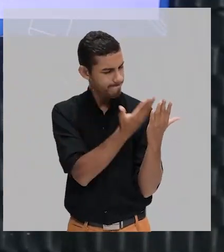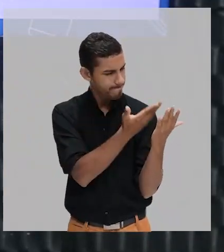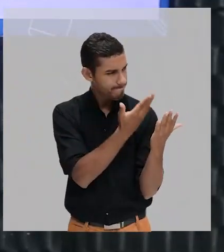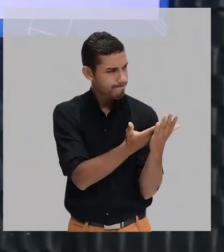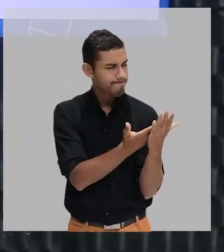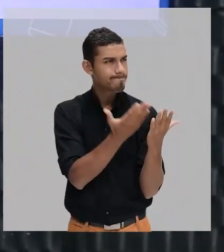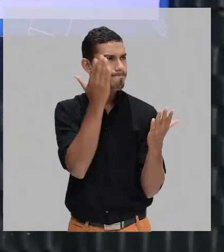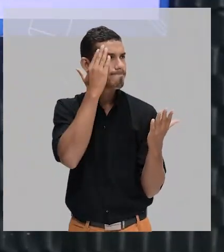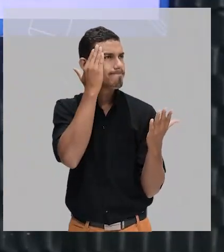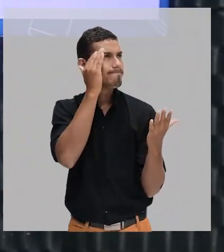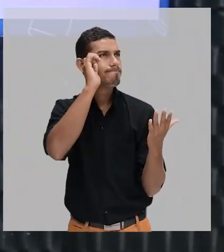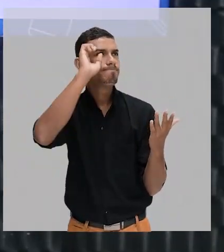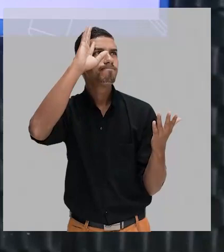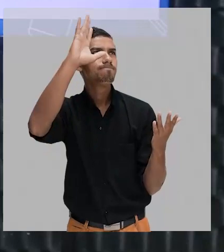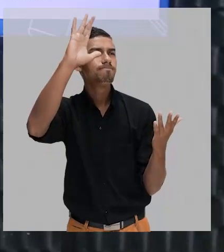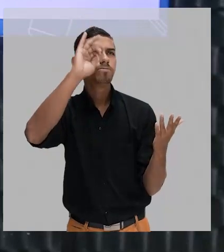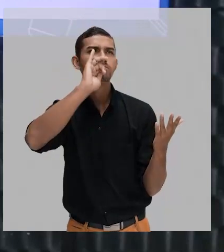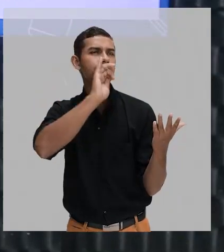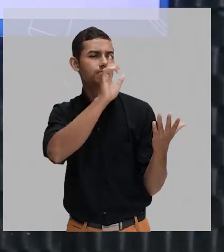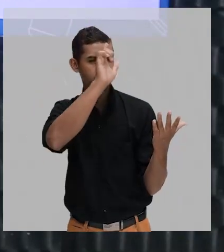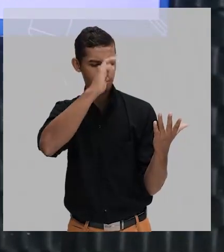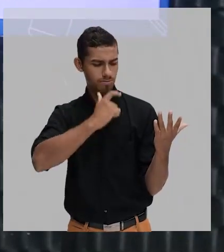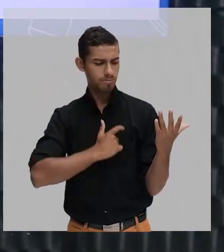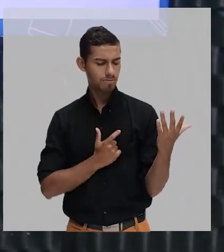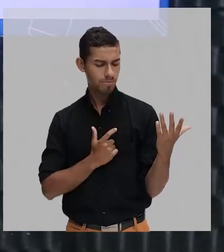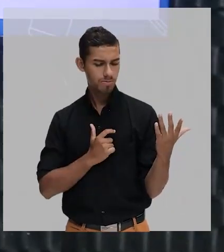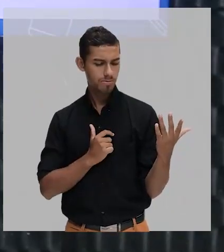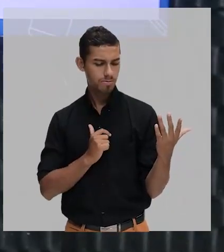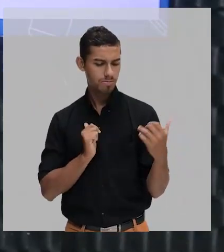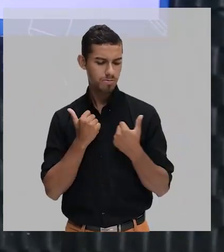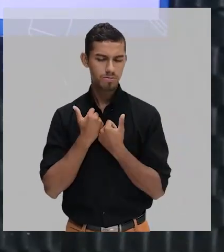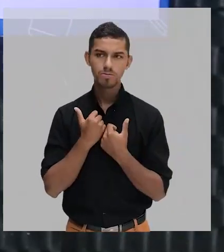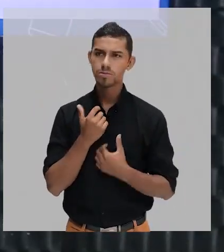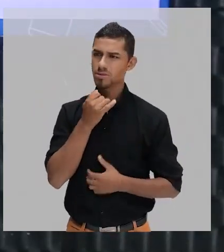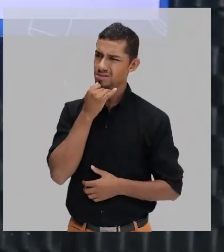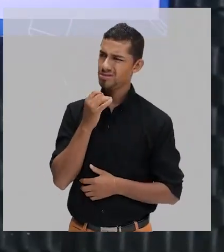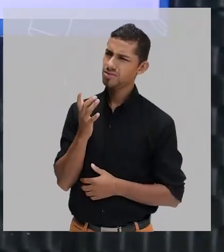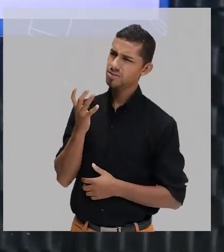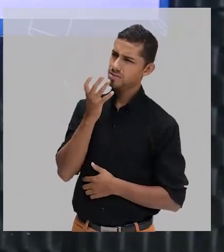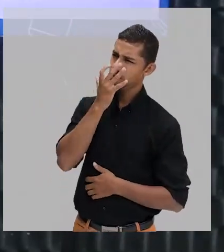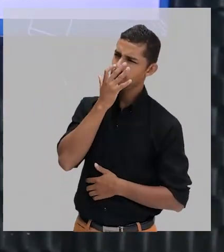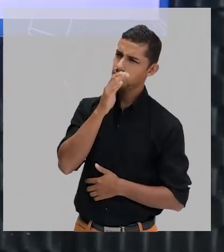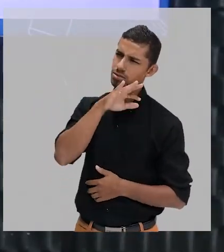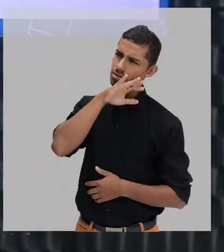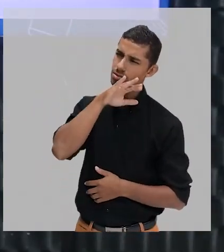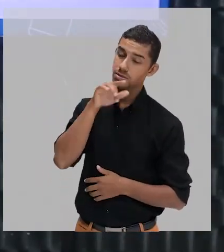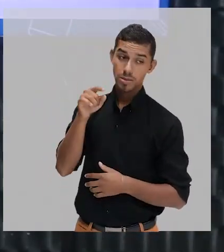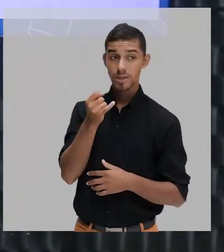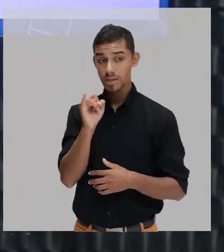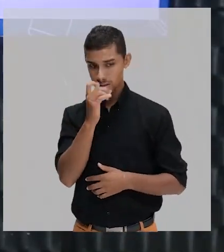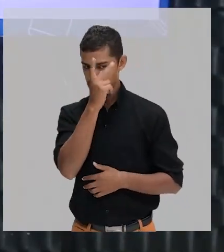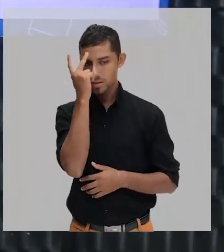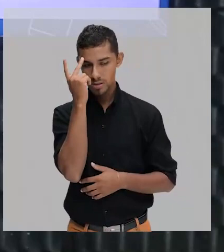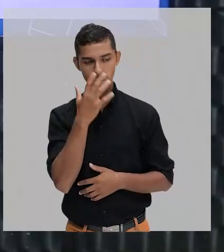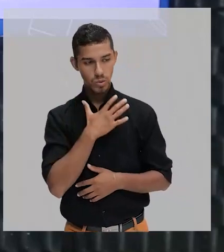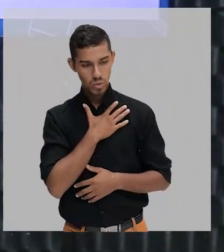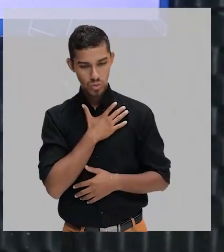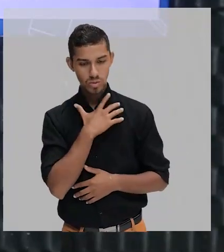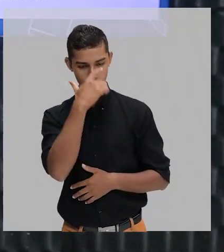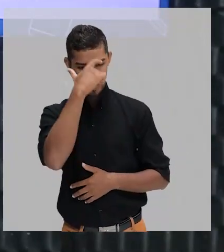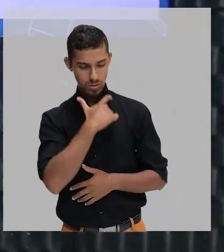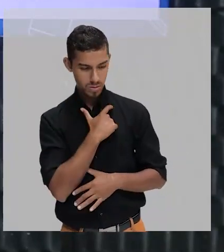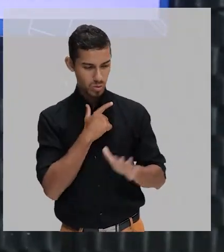entender a personagem, porque caso contrário, alguém vai olhar e dizer assim, nossa, coisa ruim. Se a pessoa chegar e gostar, é porque o teu trabalho